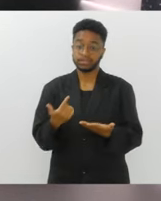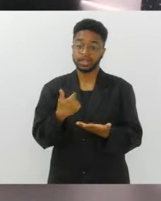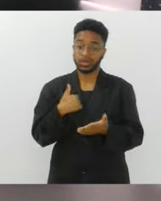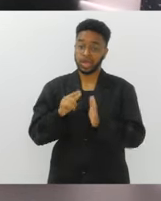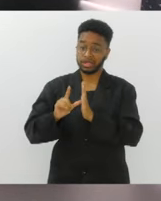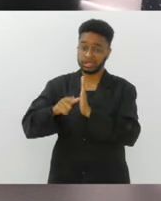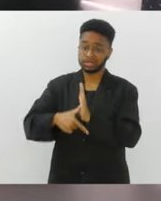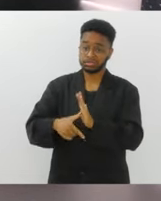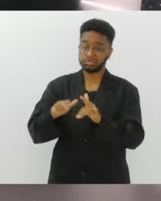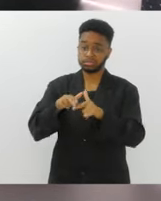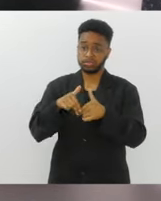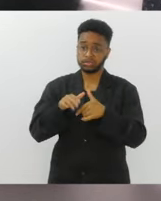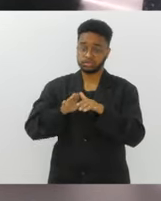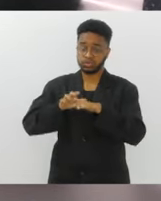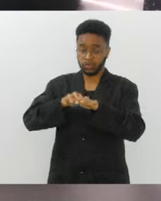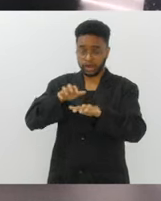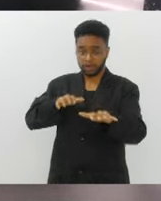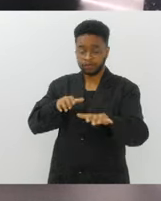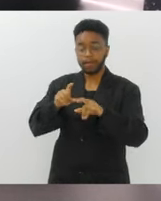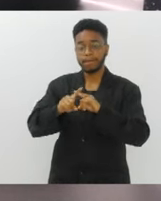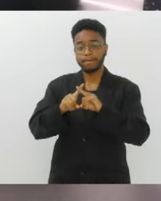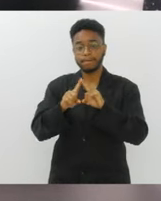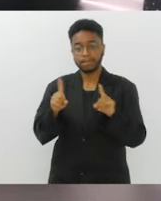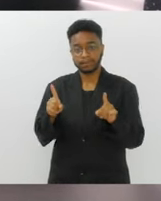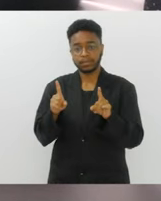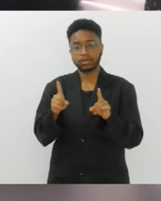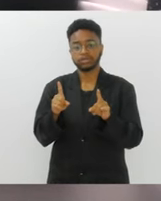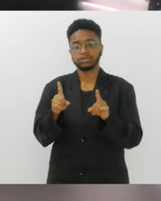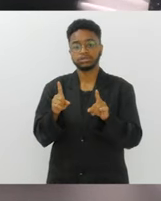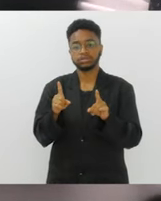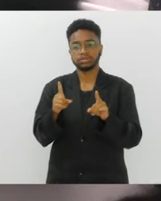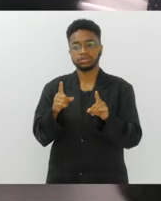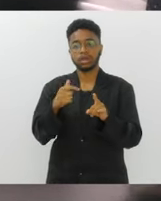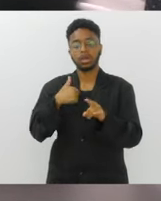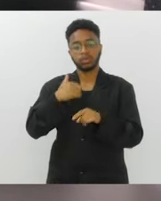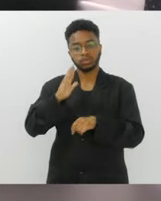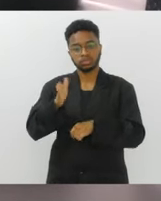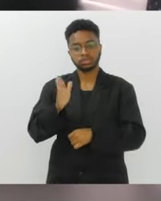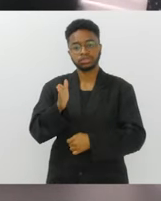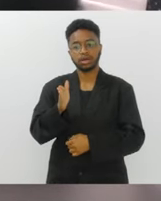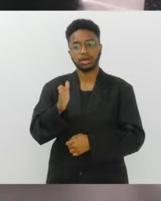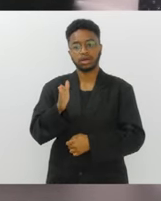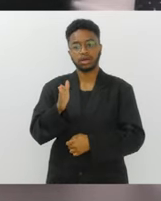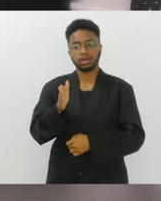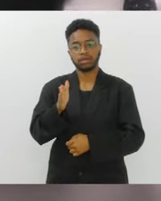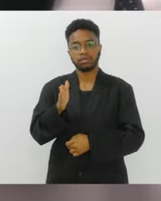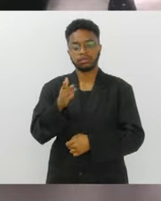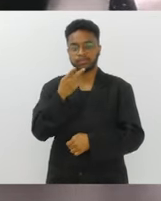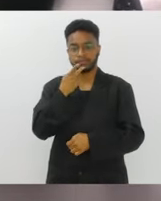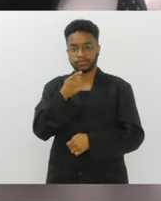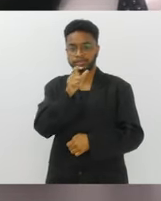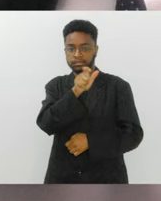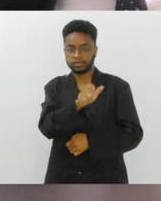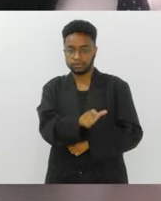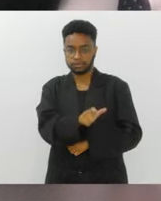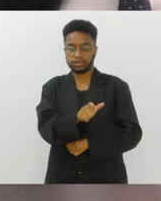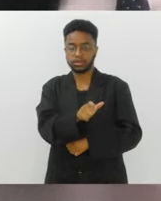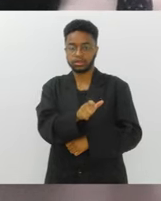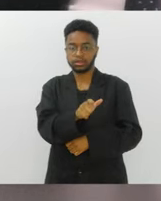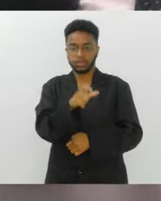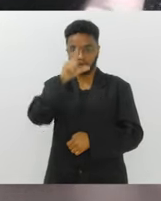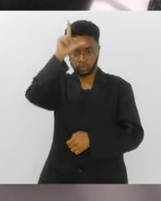por um congestionamento, mas já havia condicionado que o nobre e querido companheiro Luiz